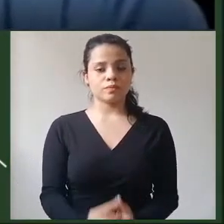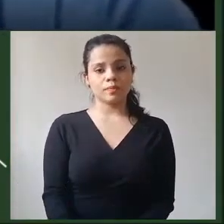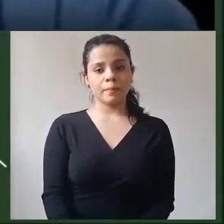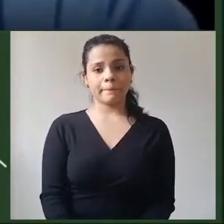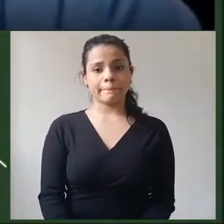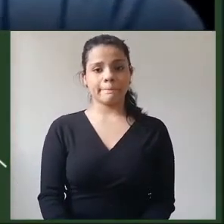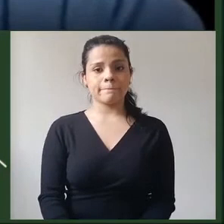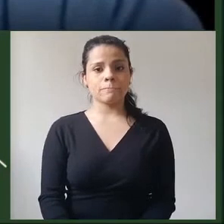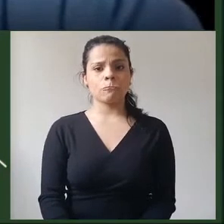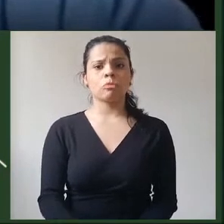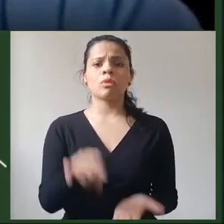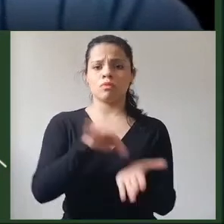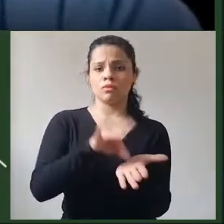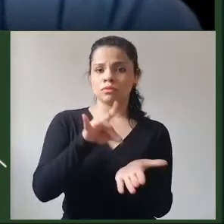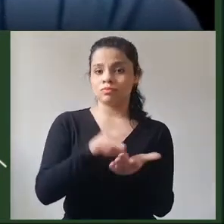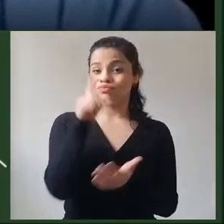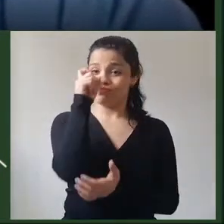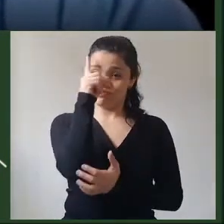infecções.